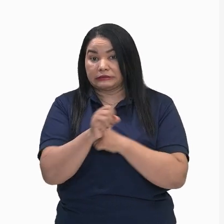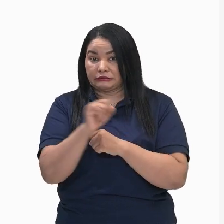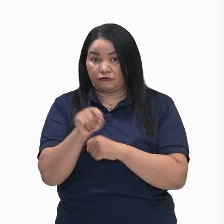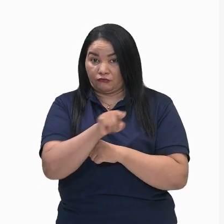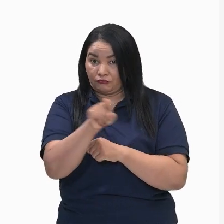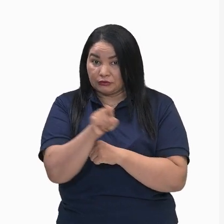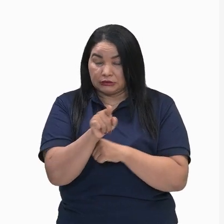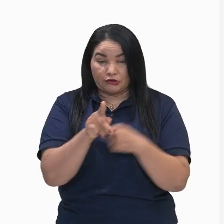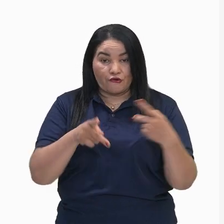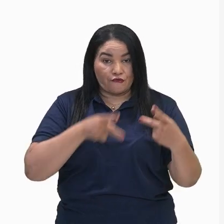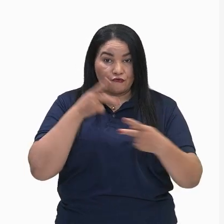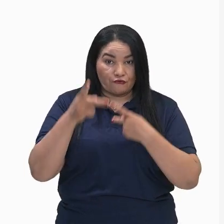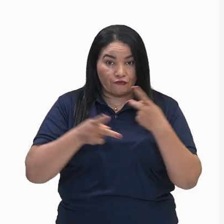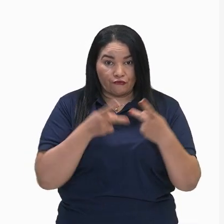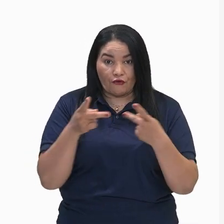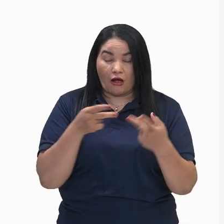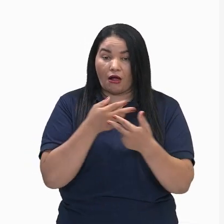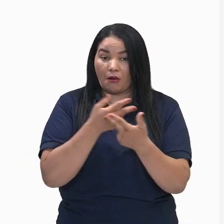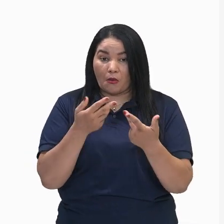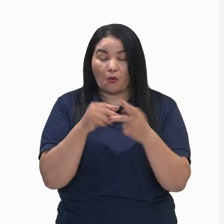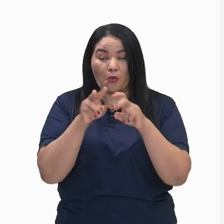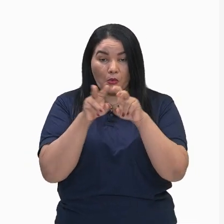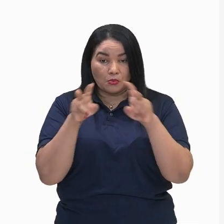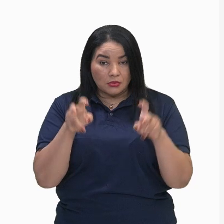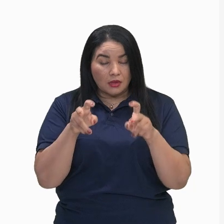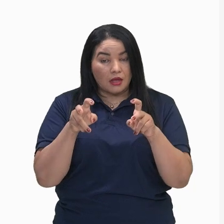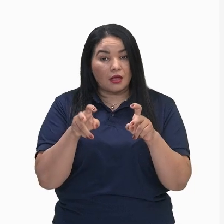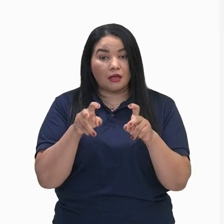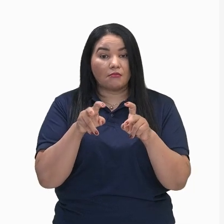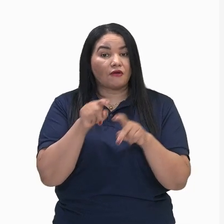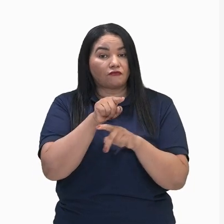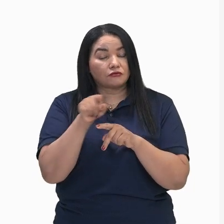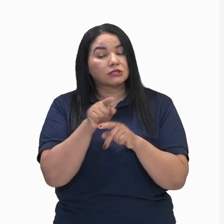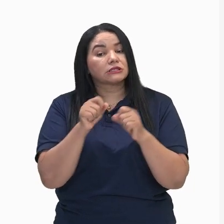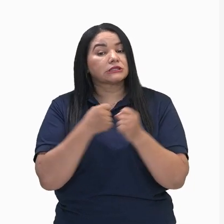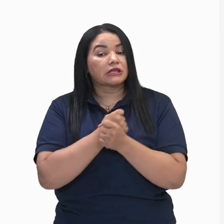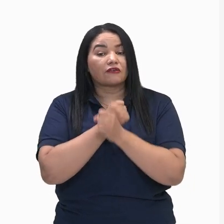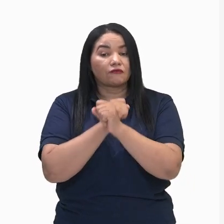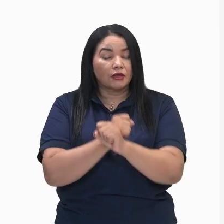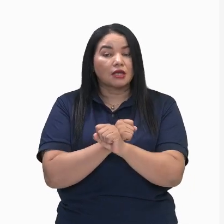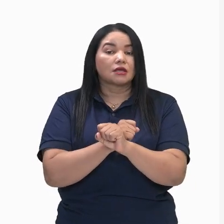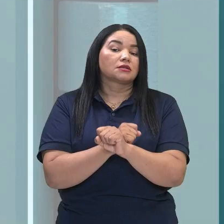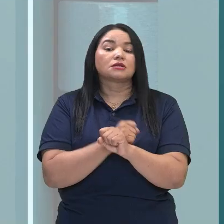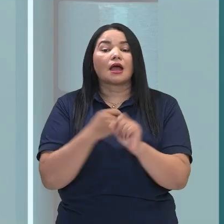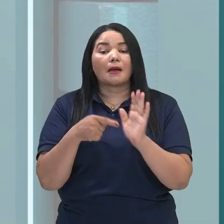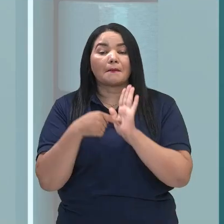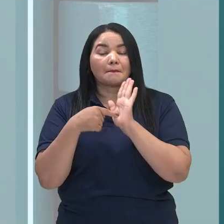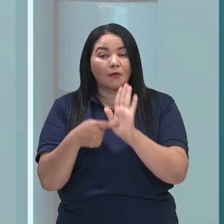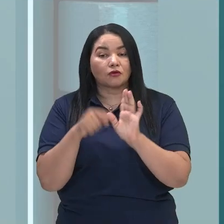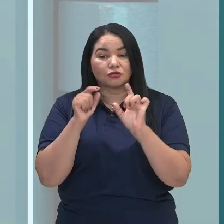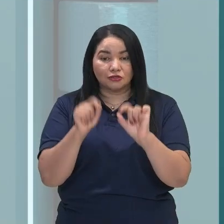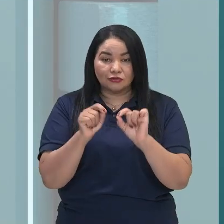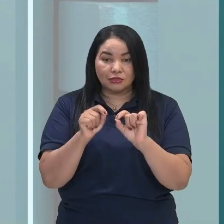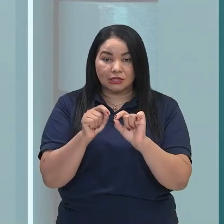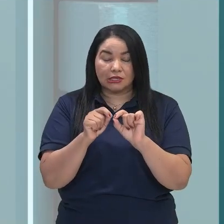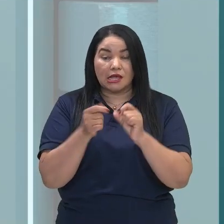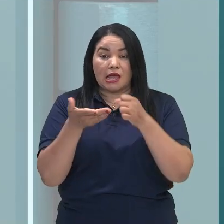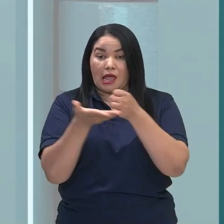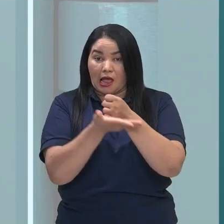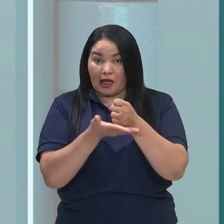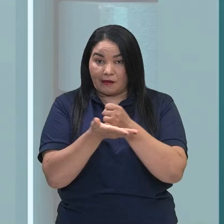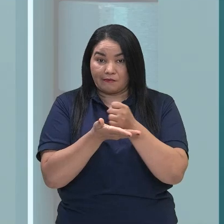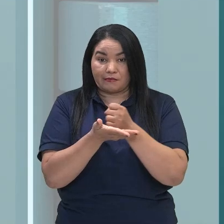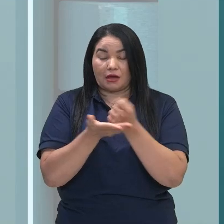que você quer defender, aí você traz a fundamentação, você traz a fala de